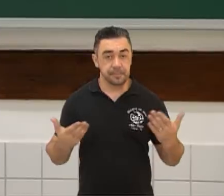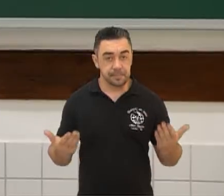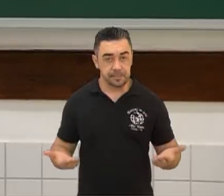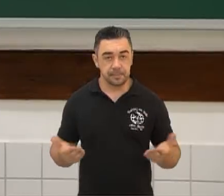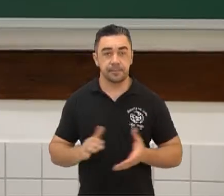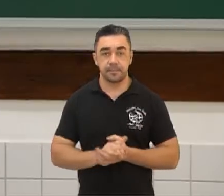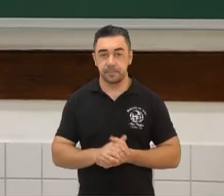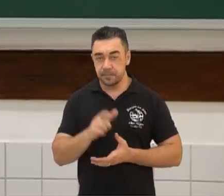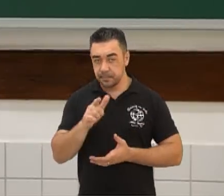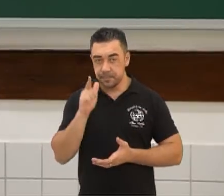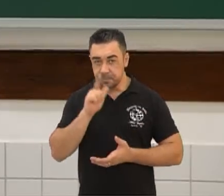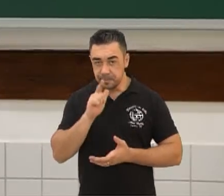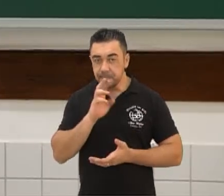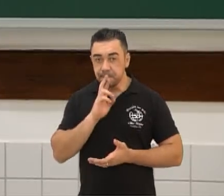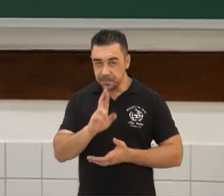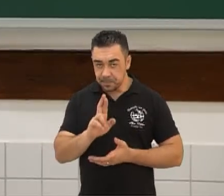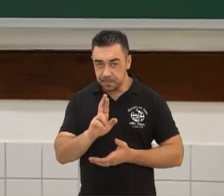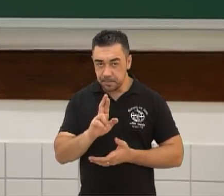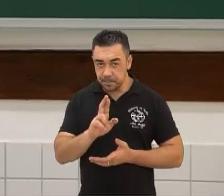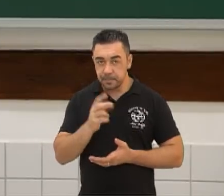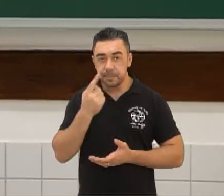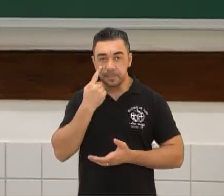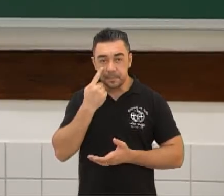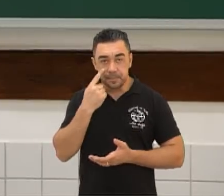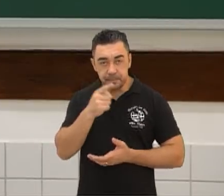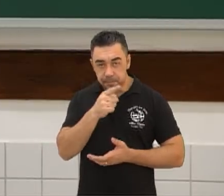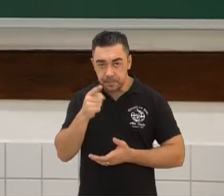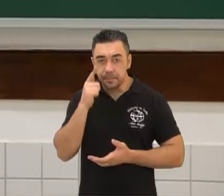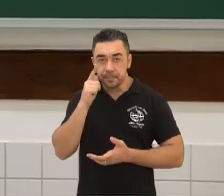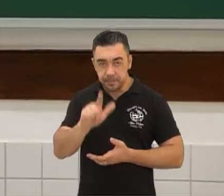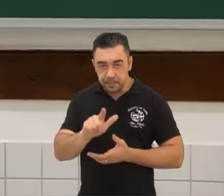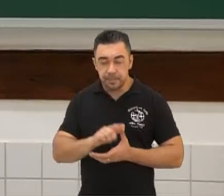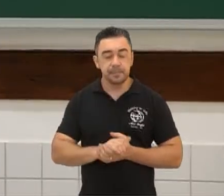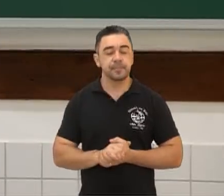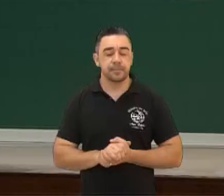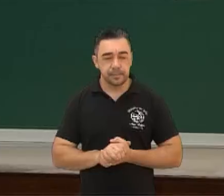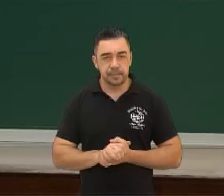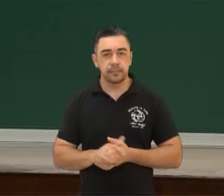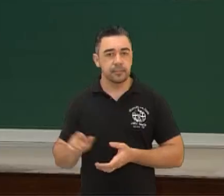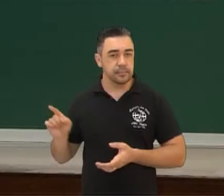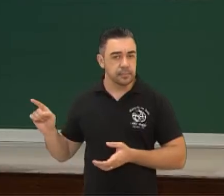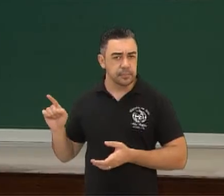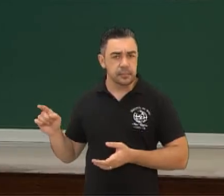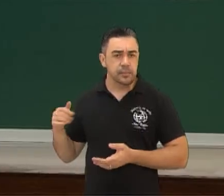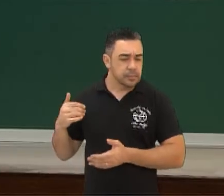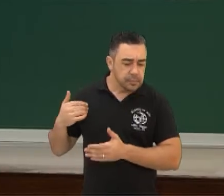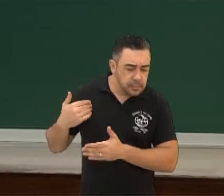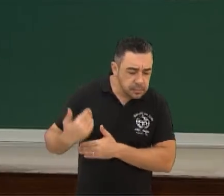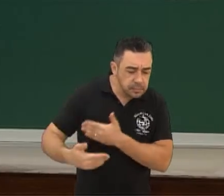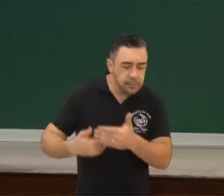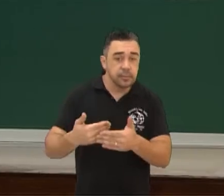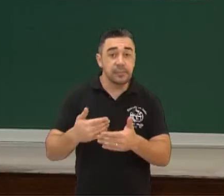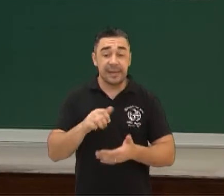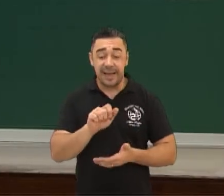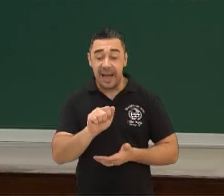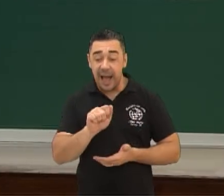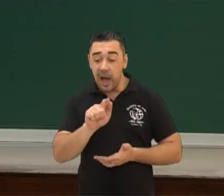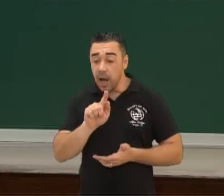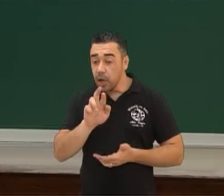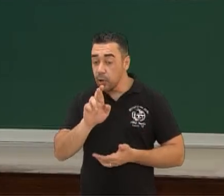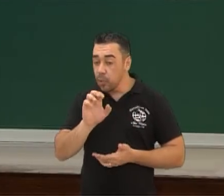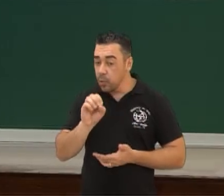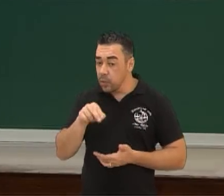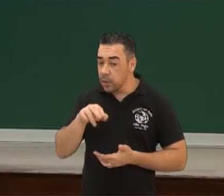Então, pessoal, conseguiram responder a atividade? Vamos ver se você acertou? Então, vamos lá. Sobre o desenvolvimento do agronegócio, assinale